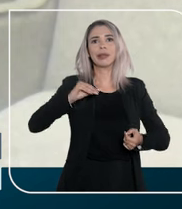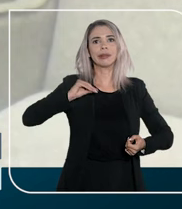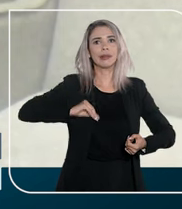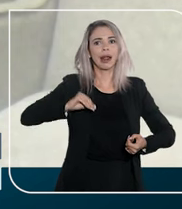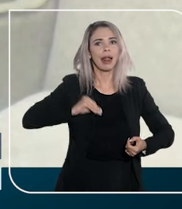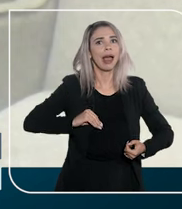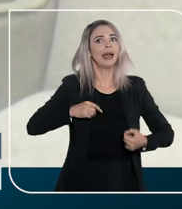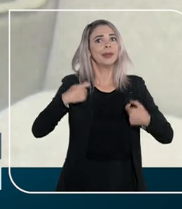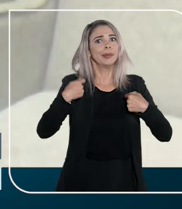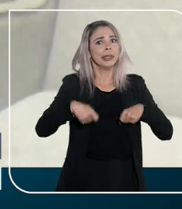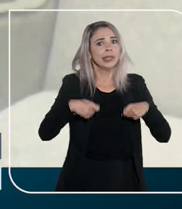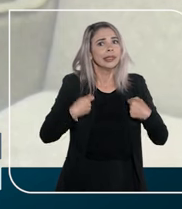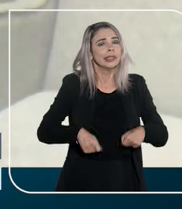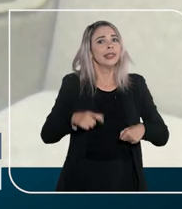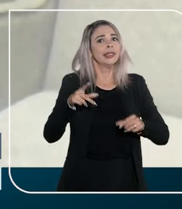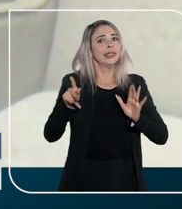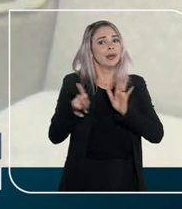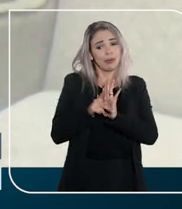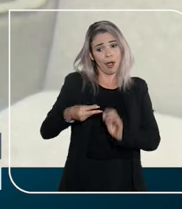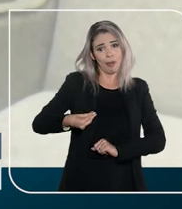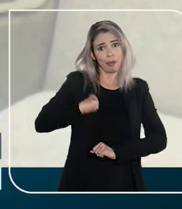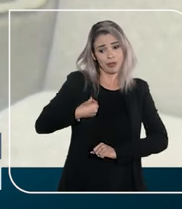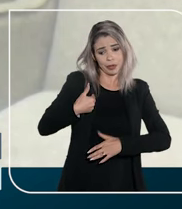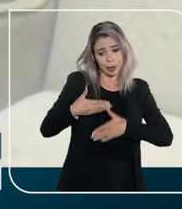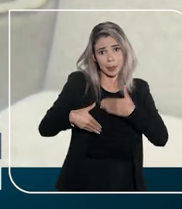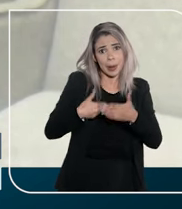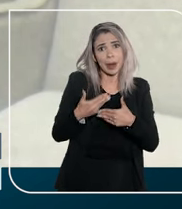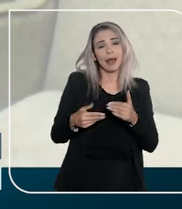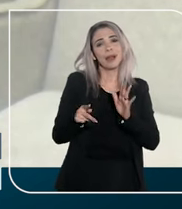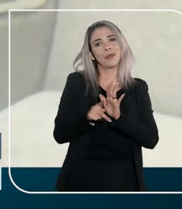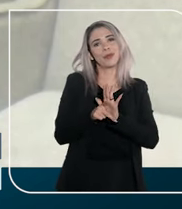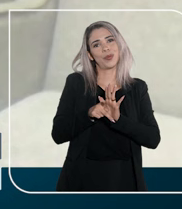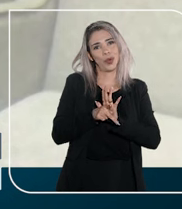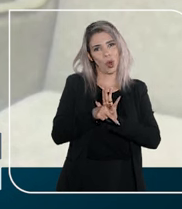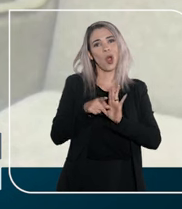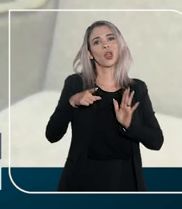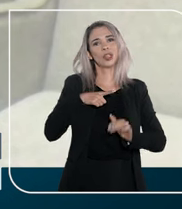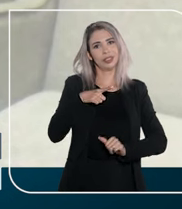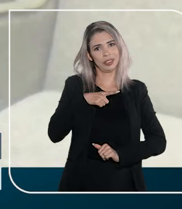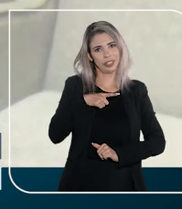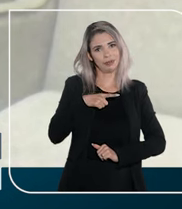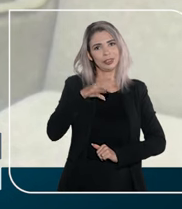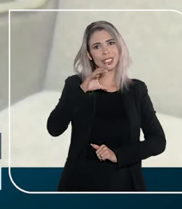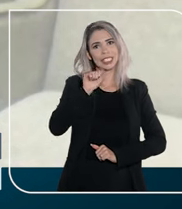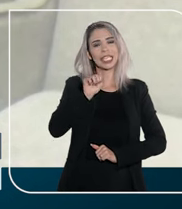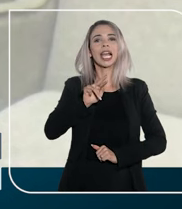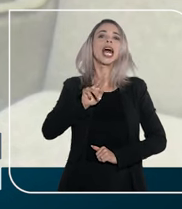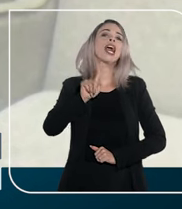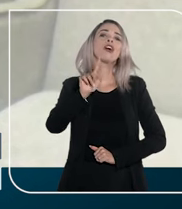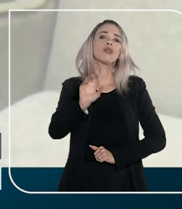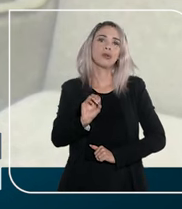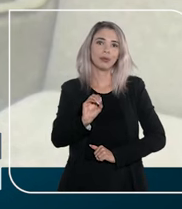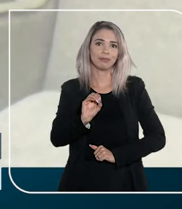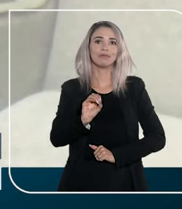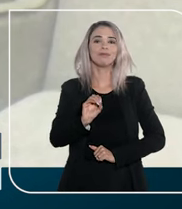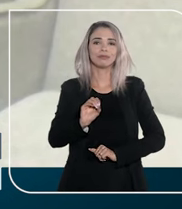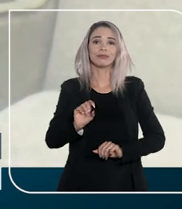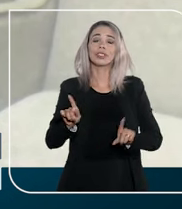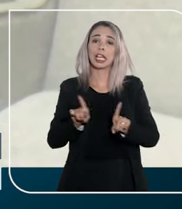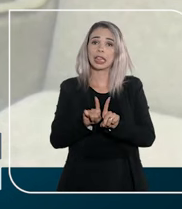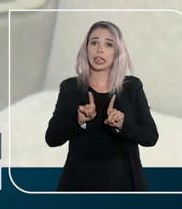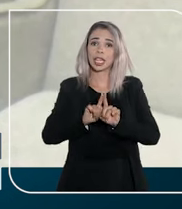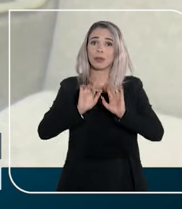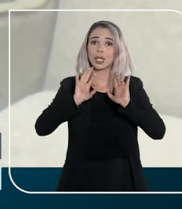sua subsistência depende daqueles recursos financeiros que são pagos pelo exercício do cargo. E também já há uma decisão